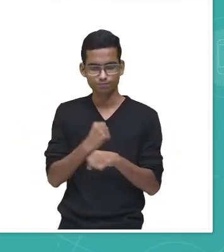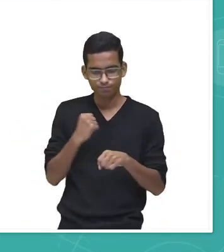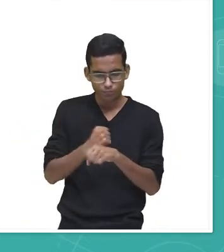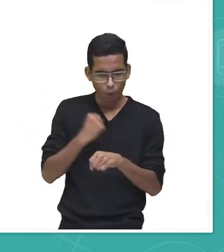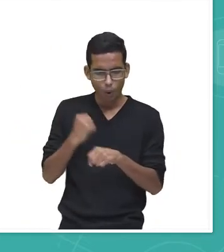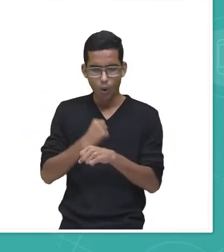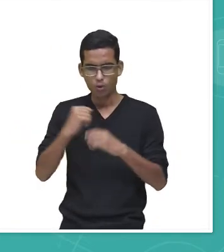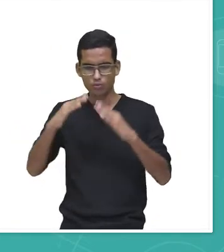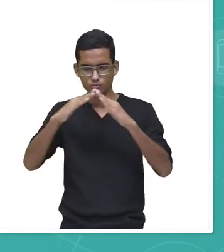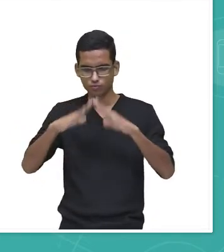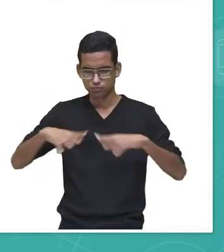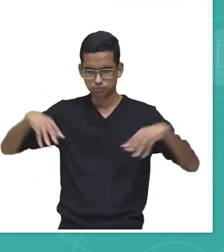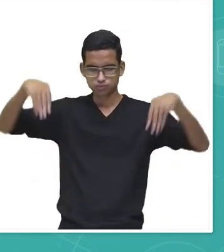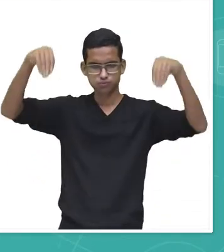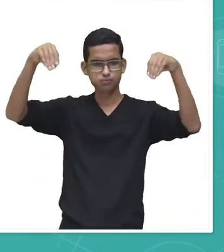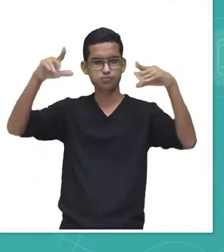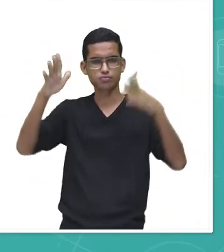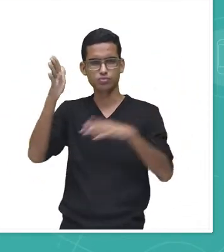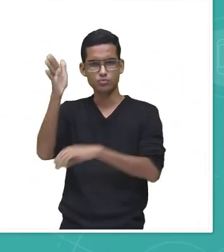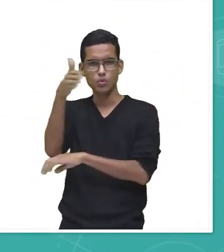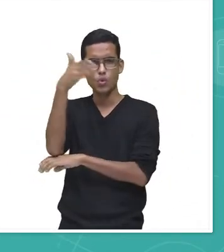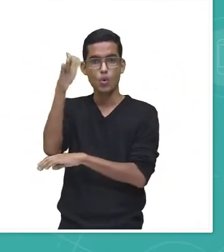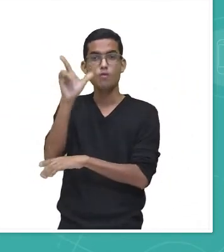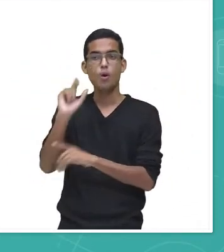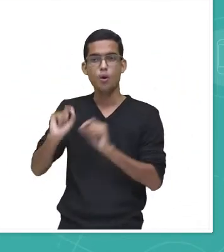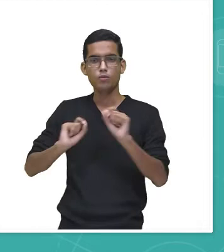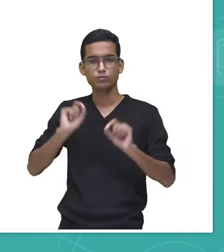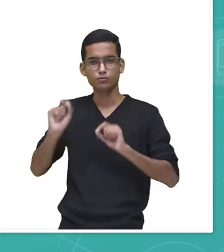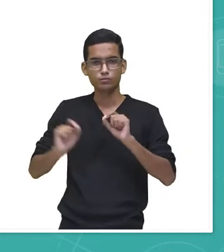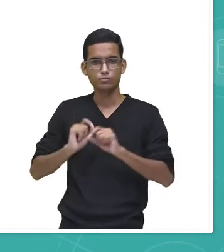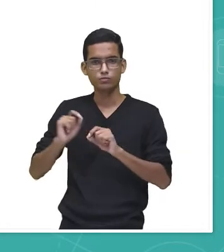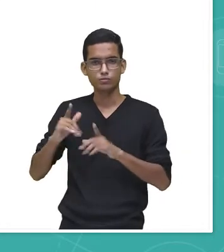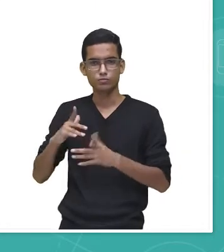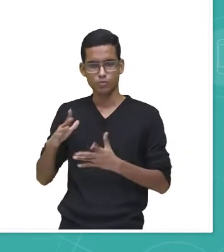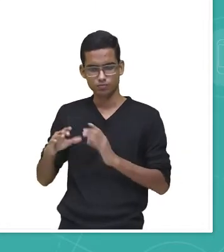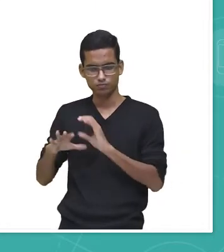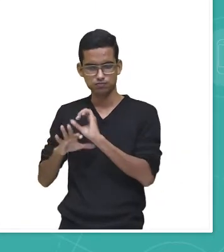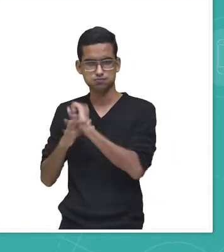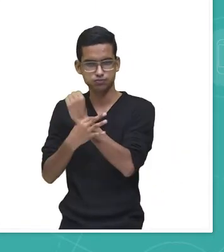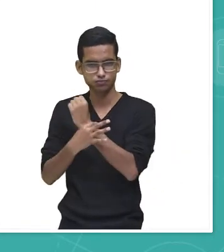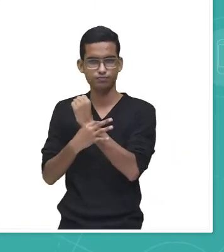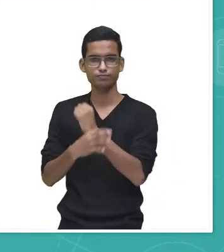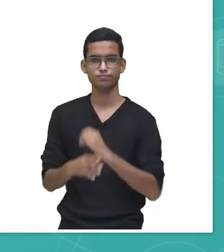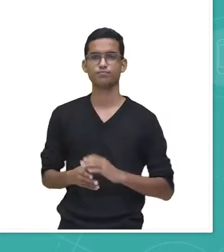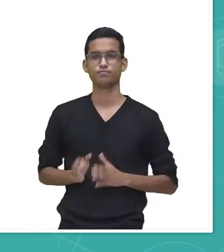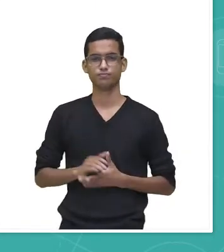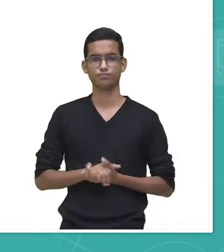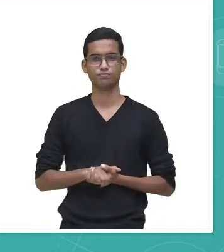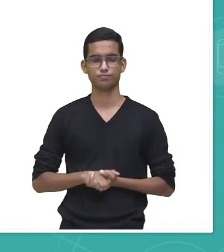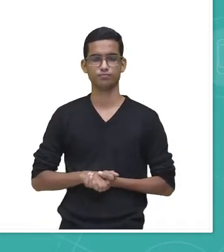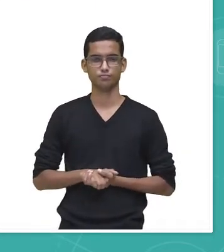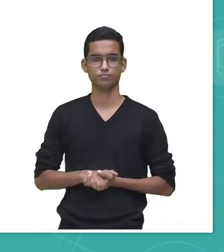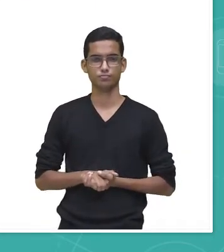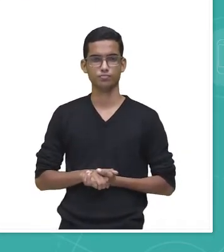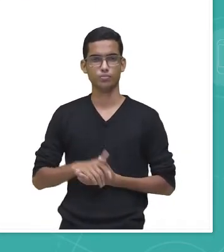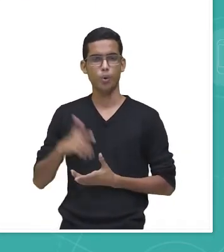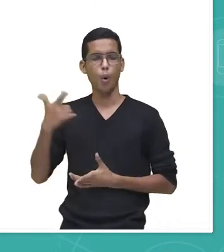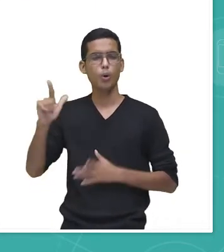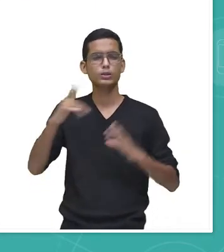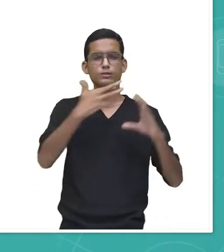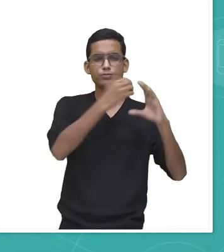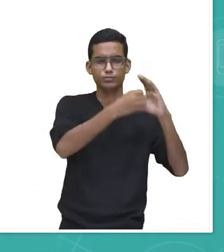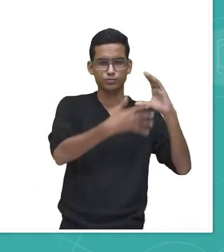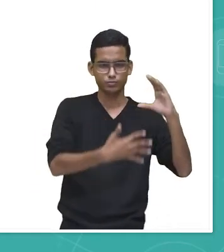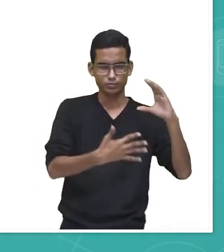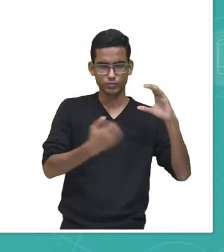haver essa divisão aí. Eu tenho a área rural que vai ser responsável por esse processo econômico. Outra característica desse momento muito